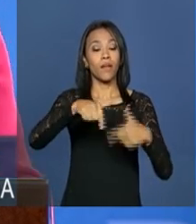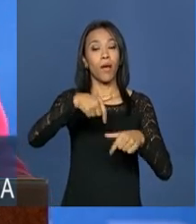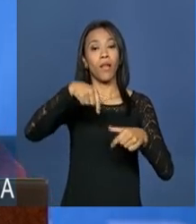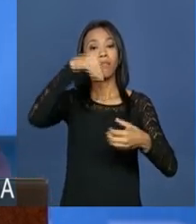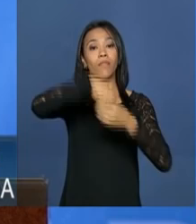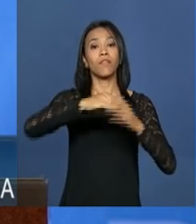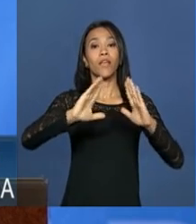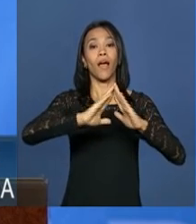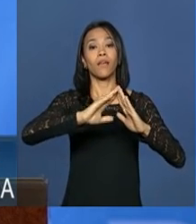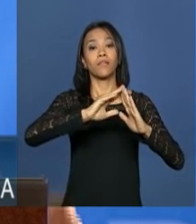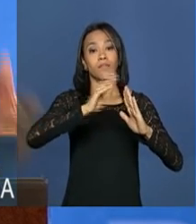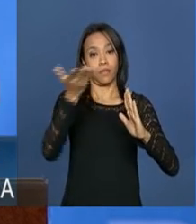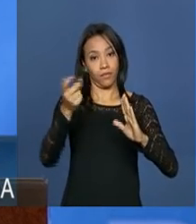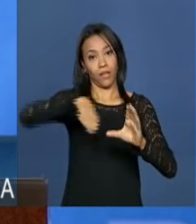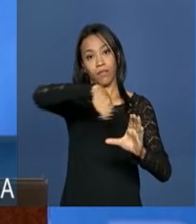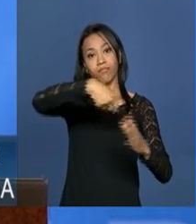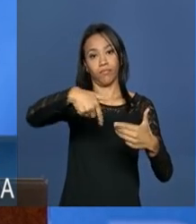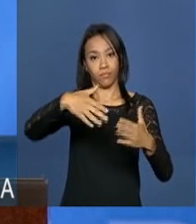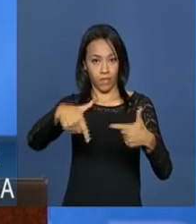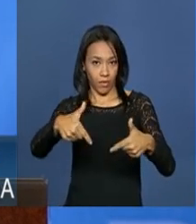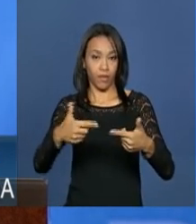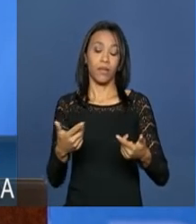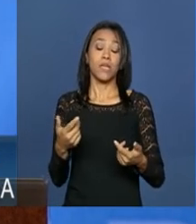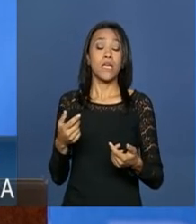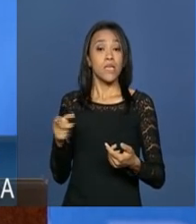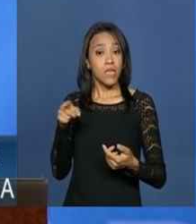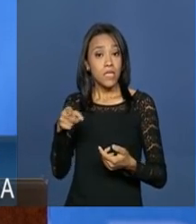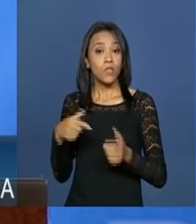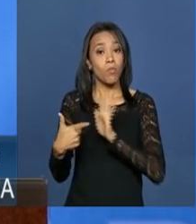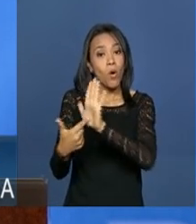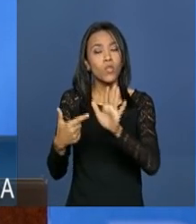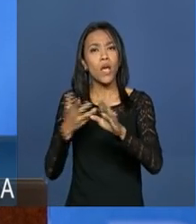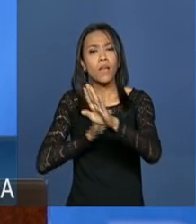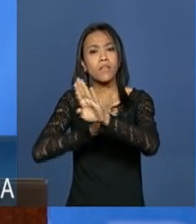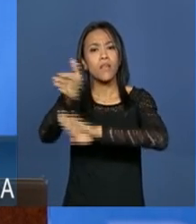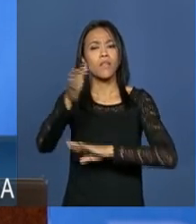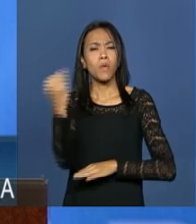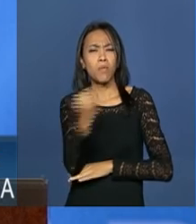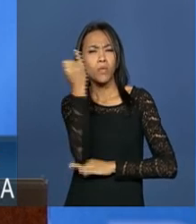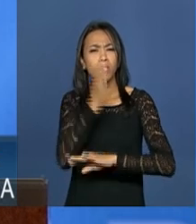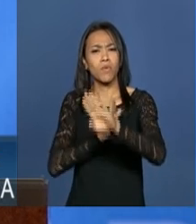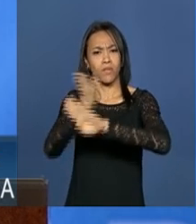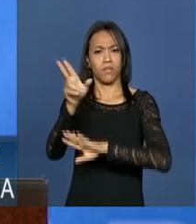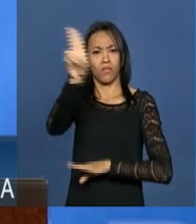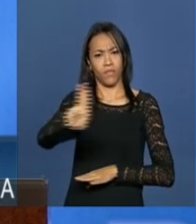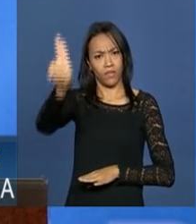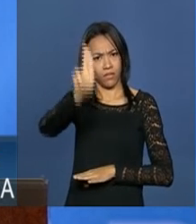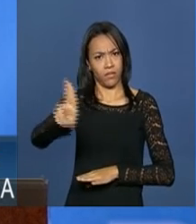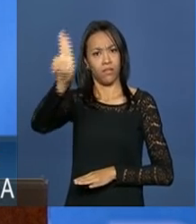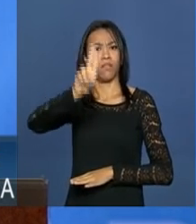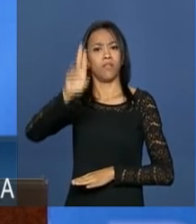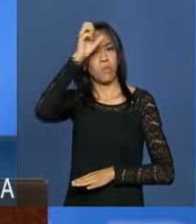só ela demonstra o acesso, a importância do acesso ao